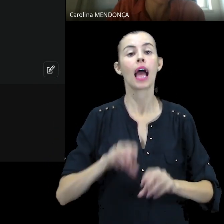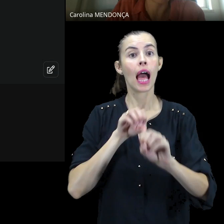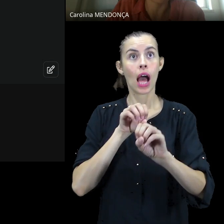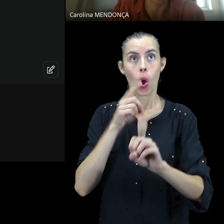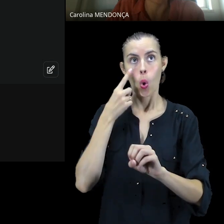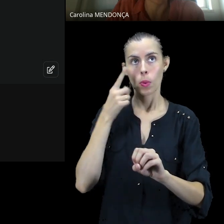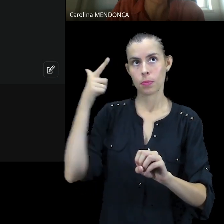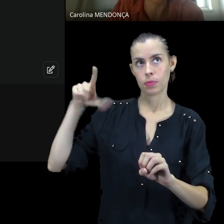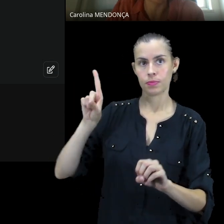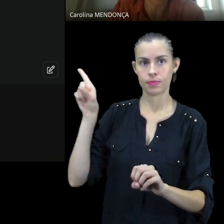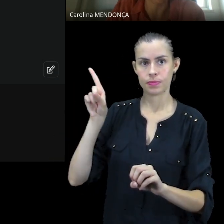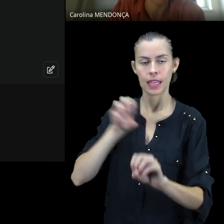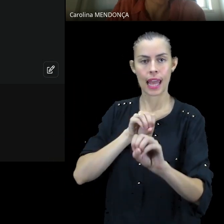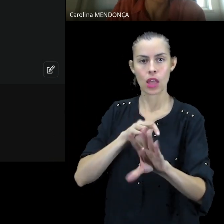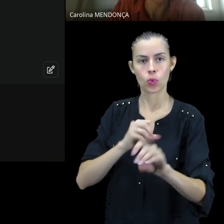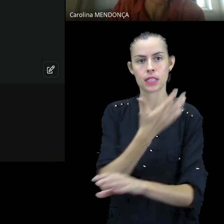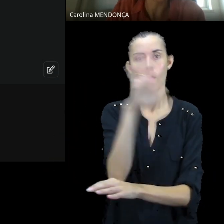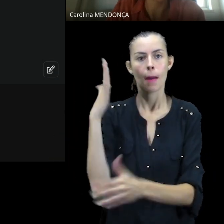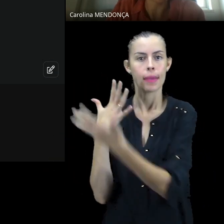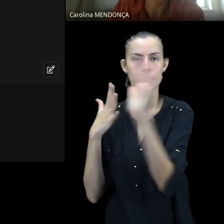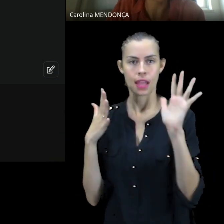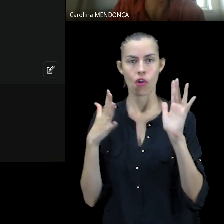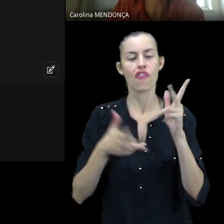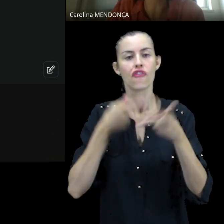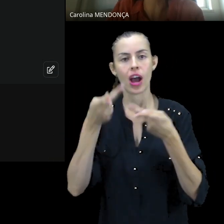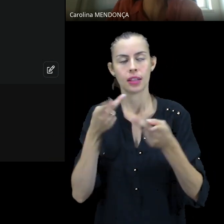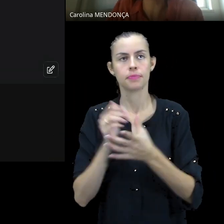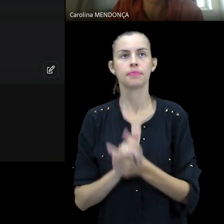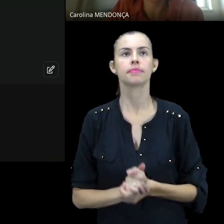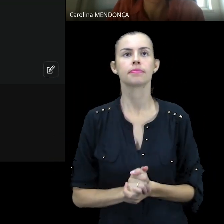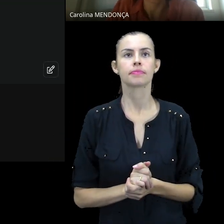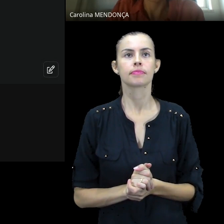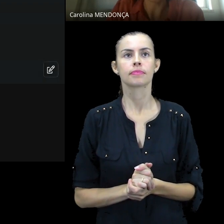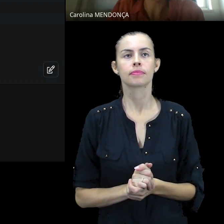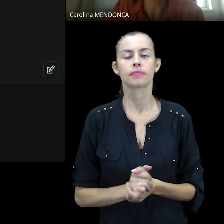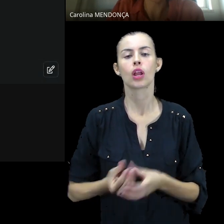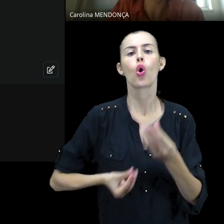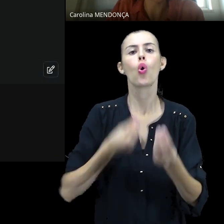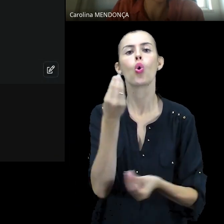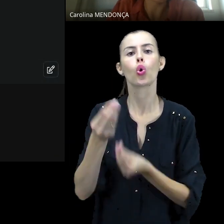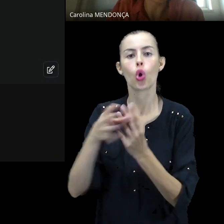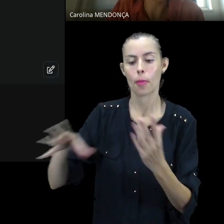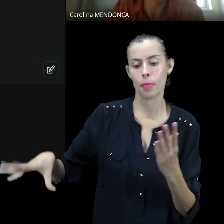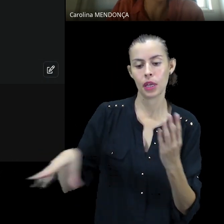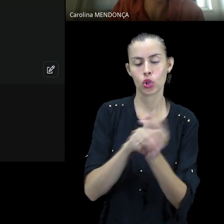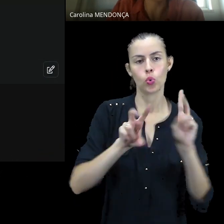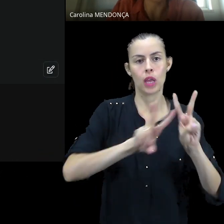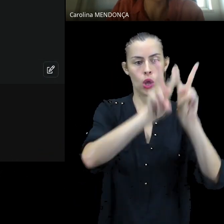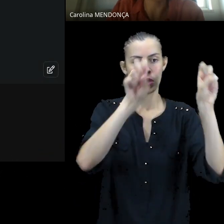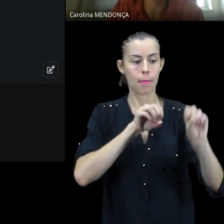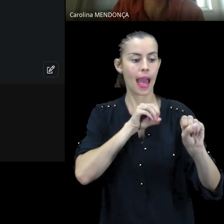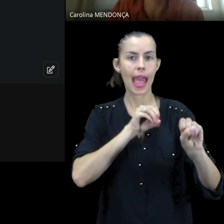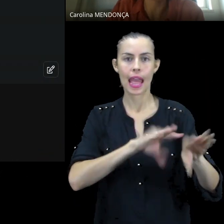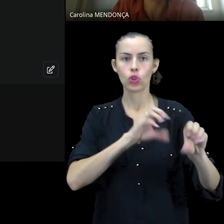na resolução também da educação ambiental, tem uma parte que fala sobre como seriam inserido, né, como seria inserida a educação